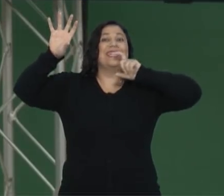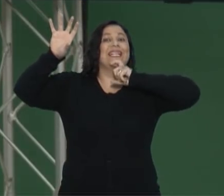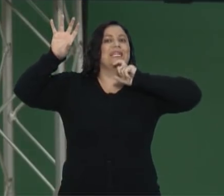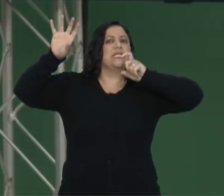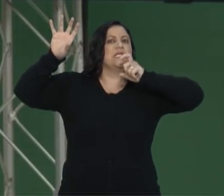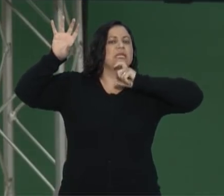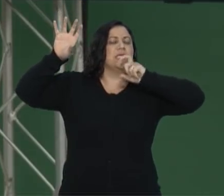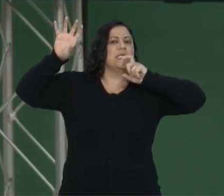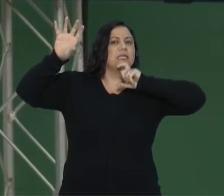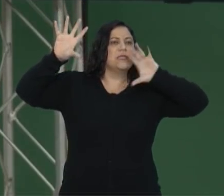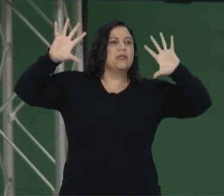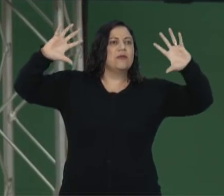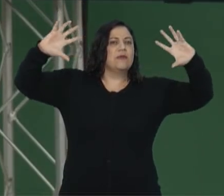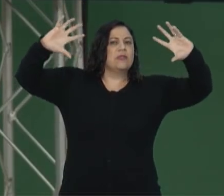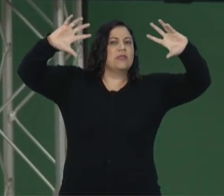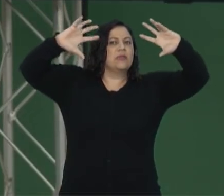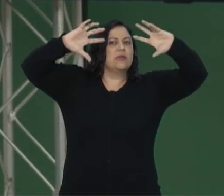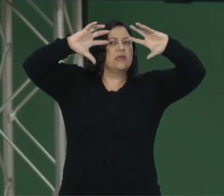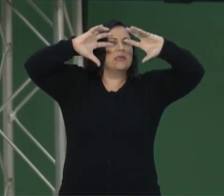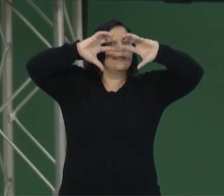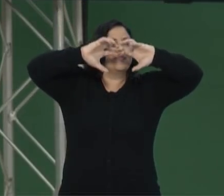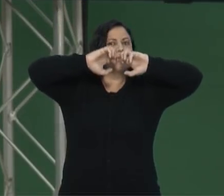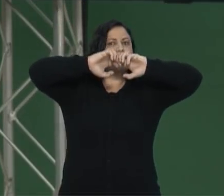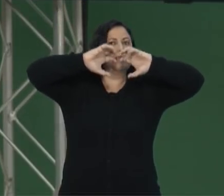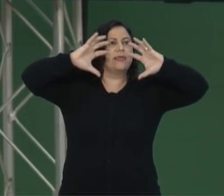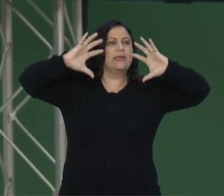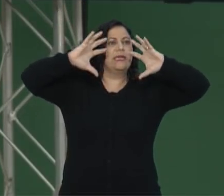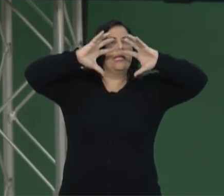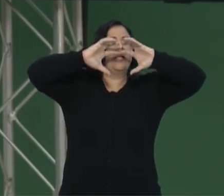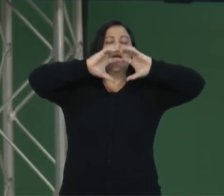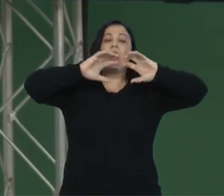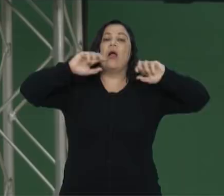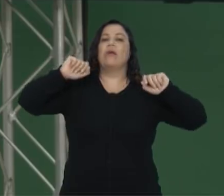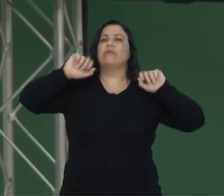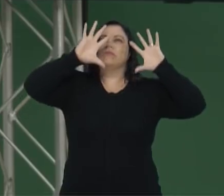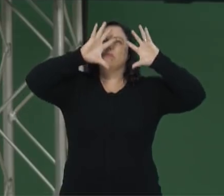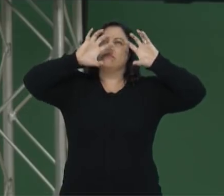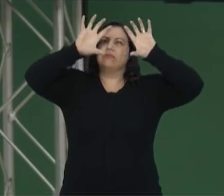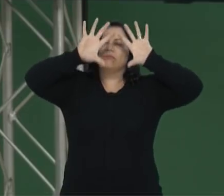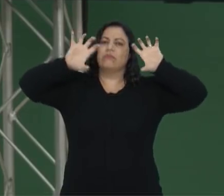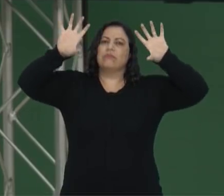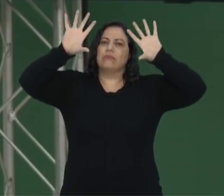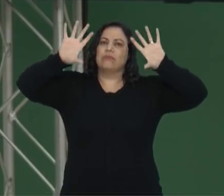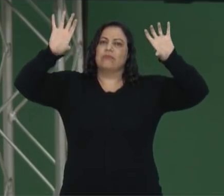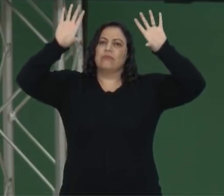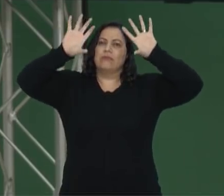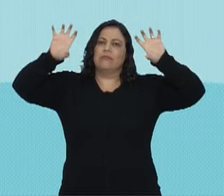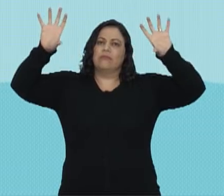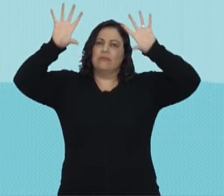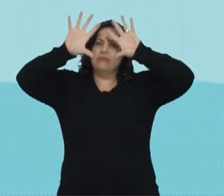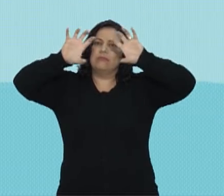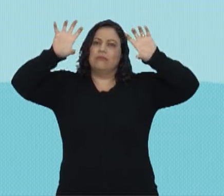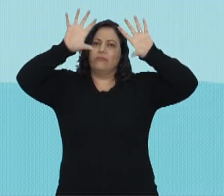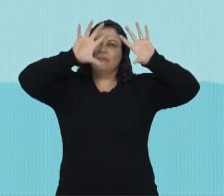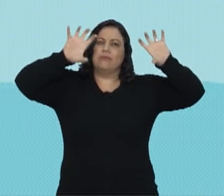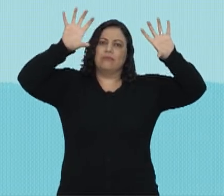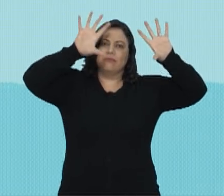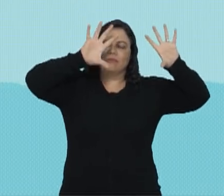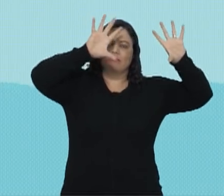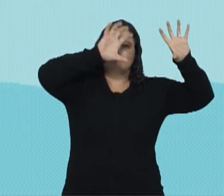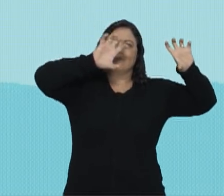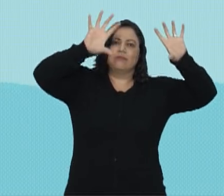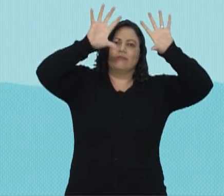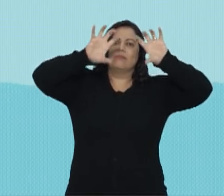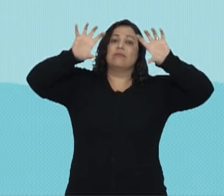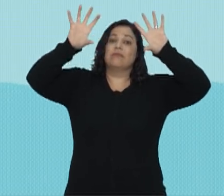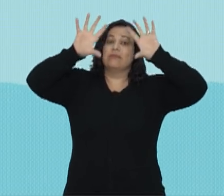e elas vão condensando e formam, olha aqui as nuvens. Formou algumas nuvens. Conforme elas